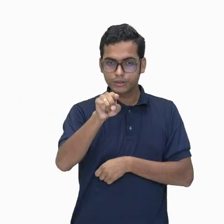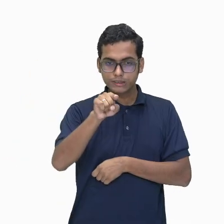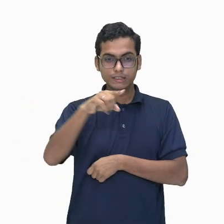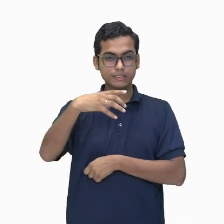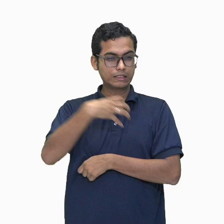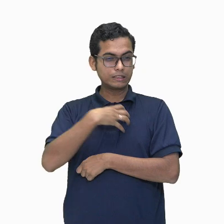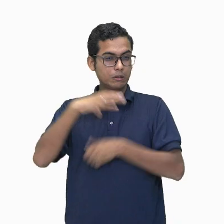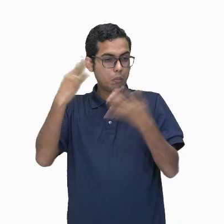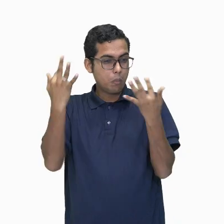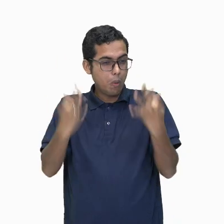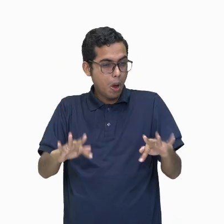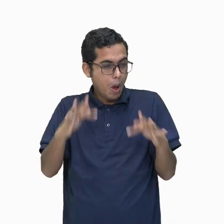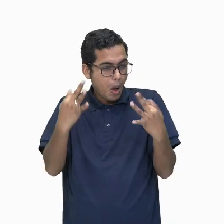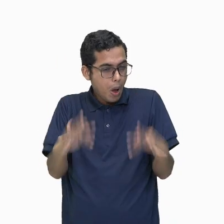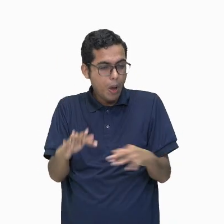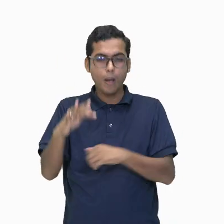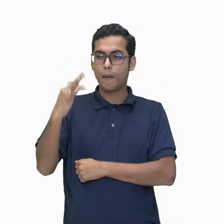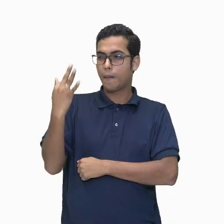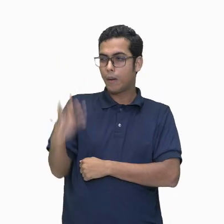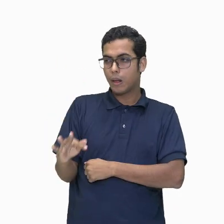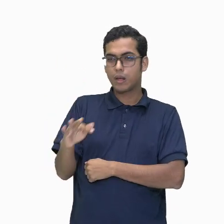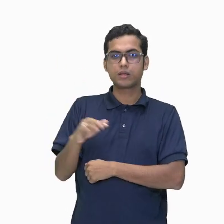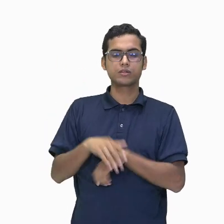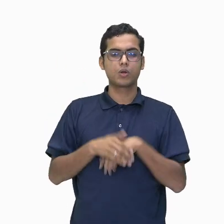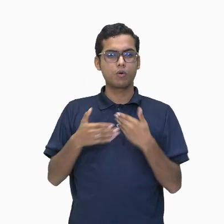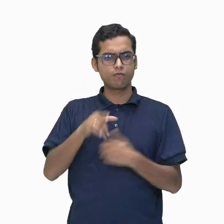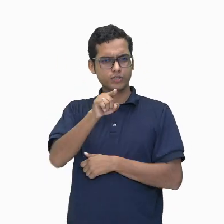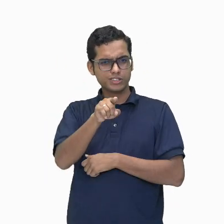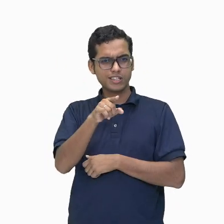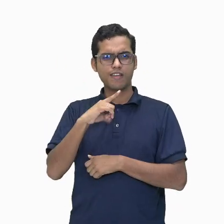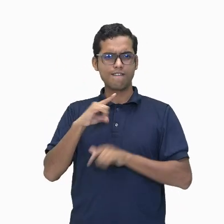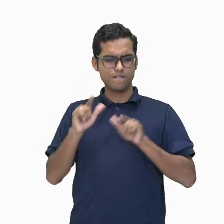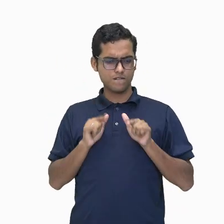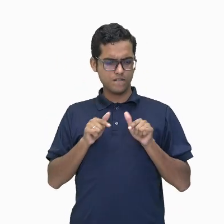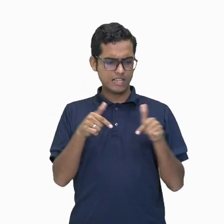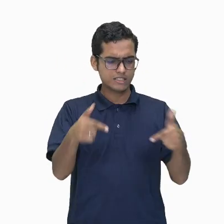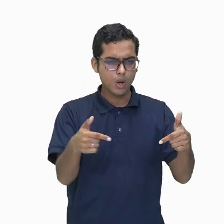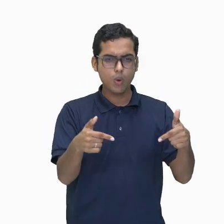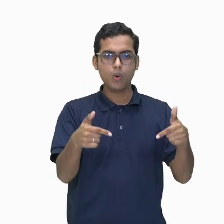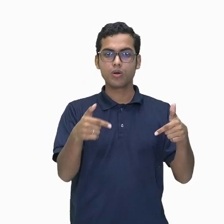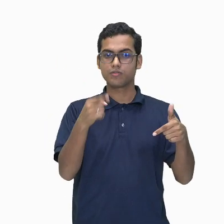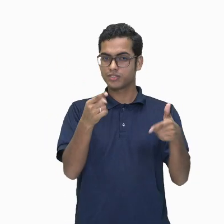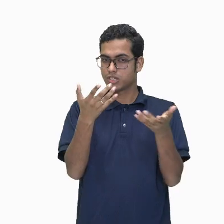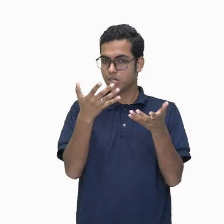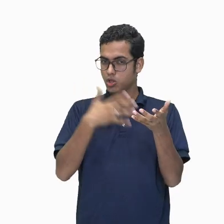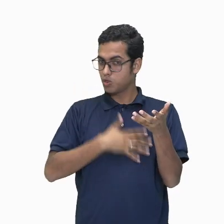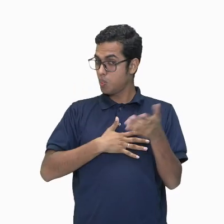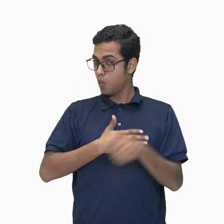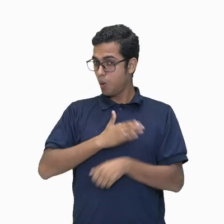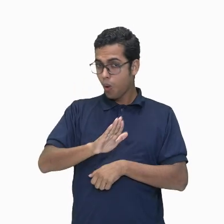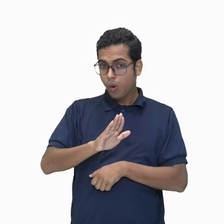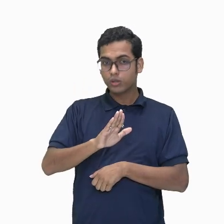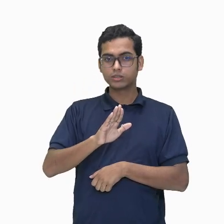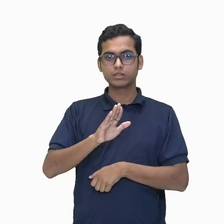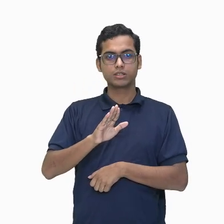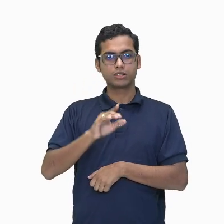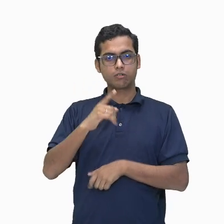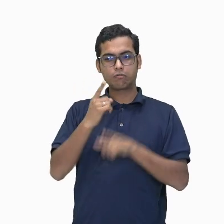outros aquilo que, se fosse feito, lhe causaria dor. Isso aí é um